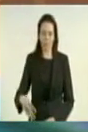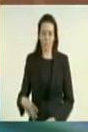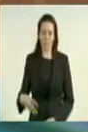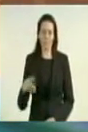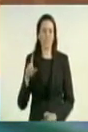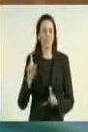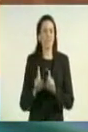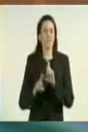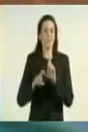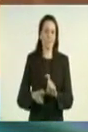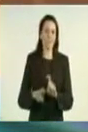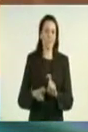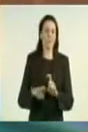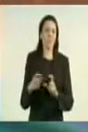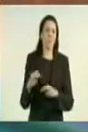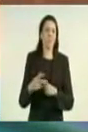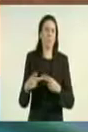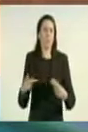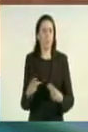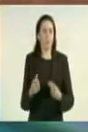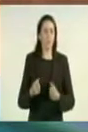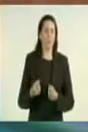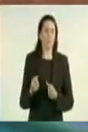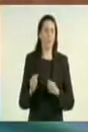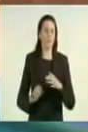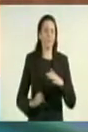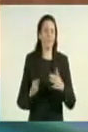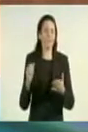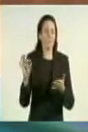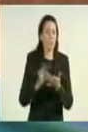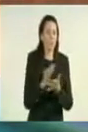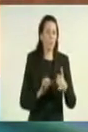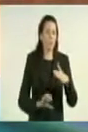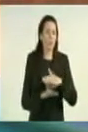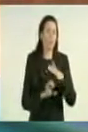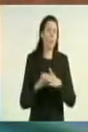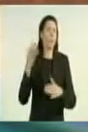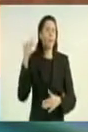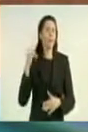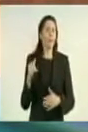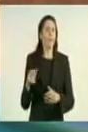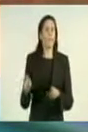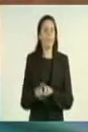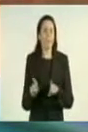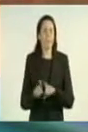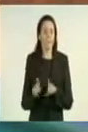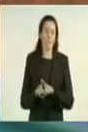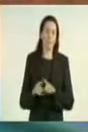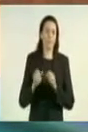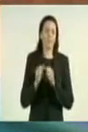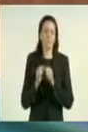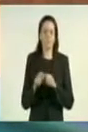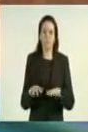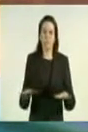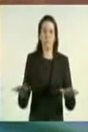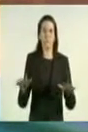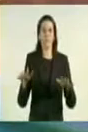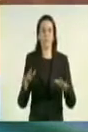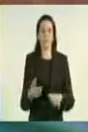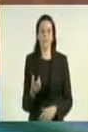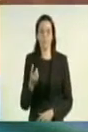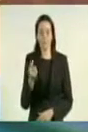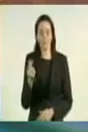contraídos com diversos tipos de contratação e transferências. Ao longo dos primeiros meses, sob a nova